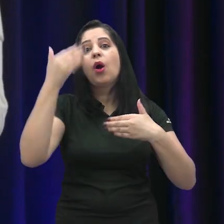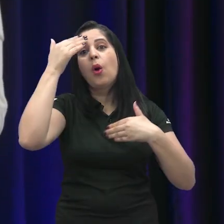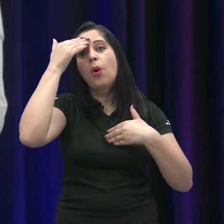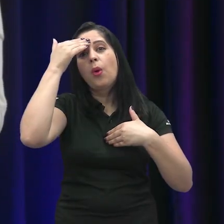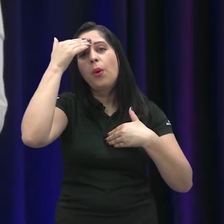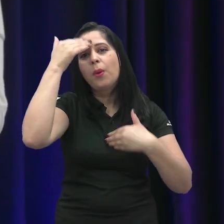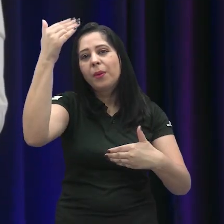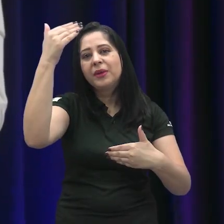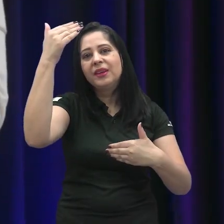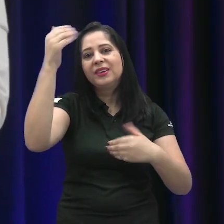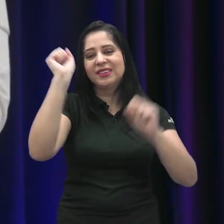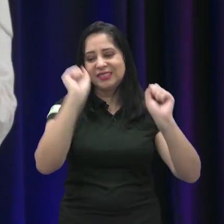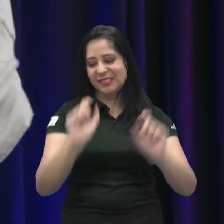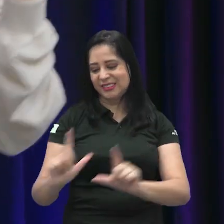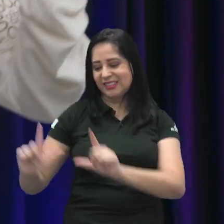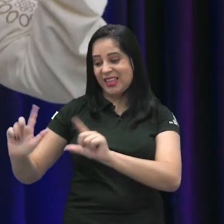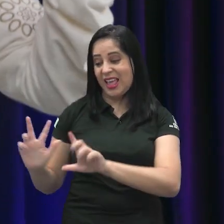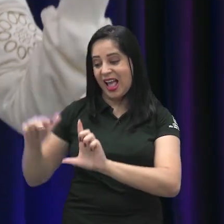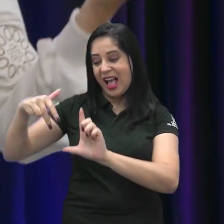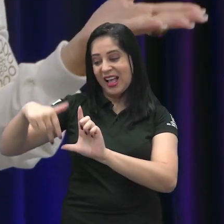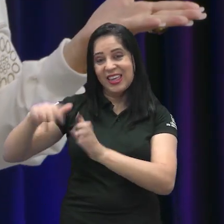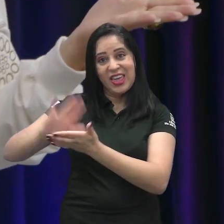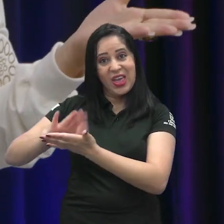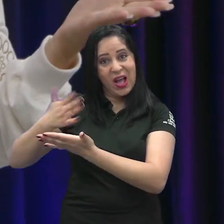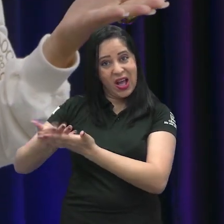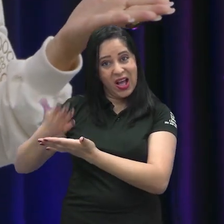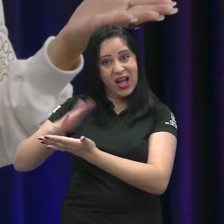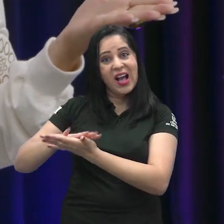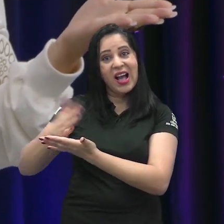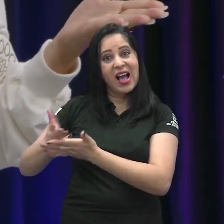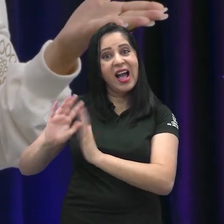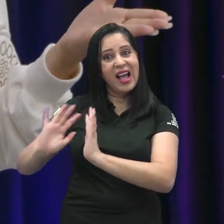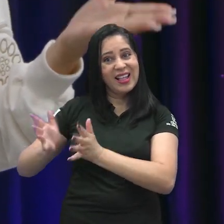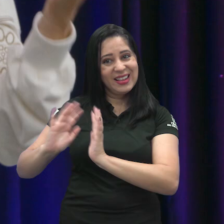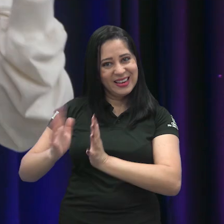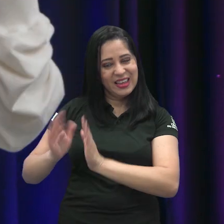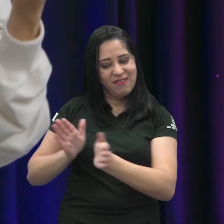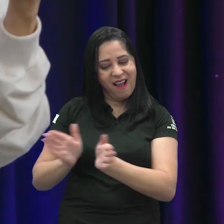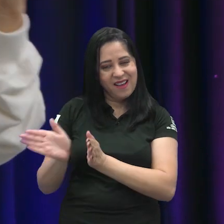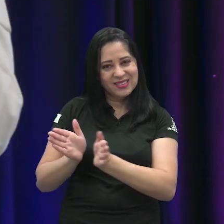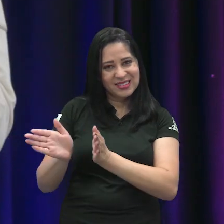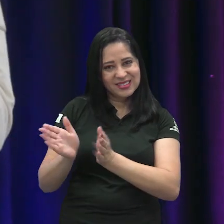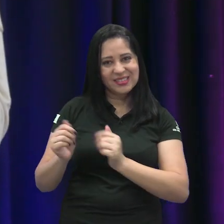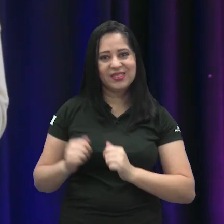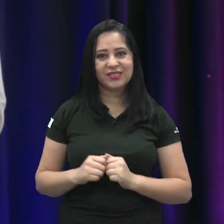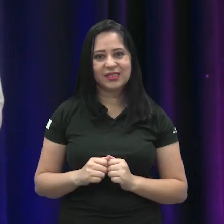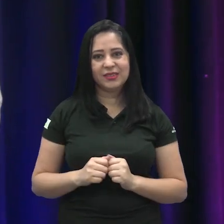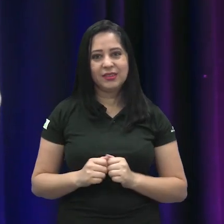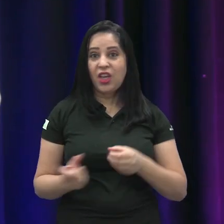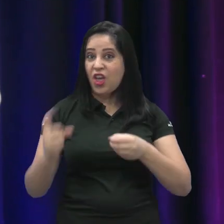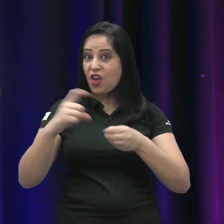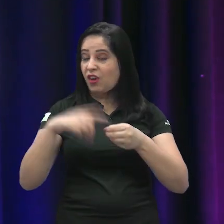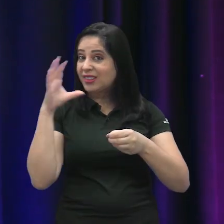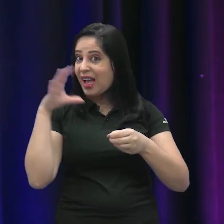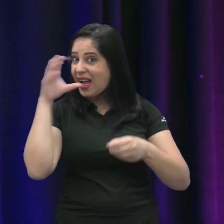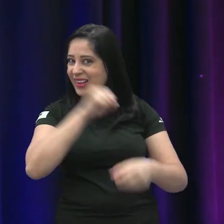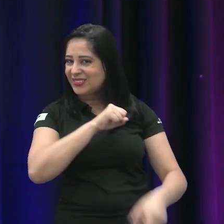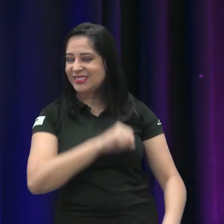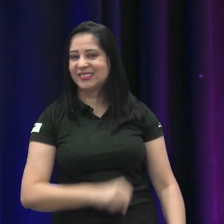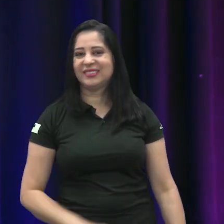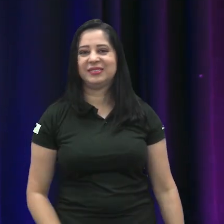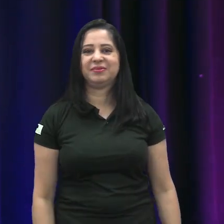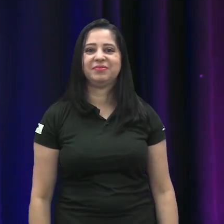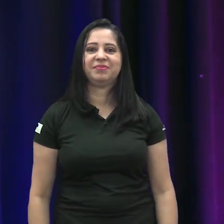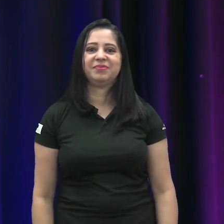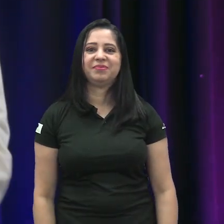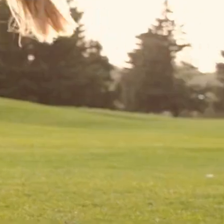agradecer imensamente a galera do Libras, que está sempre tornando esse programa ainda mais acessível para a gente. Já já